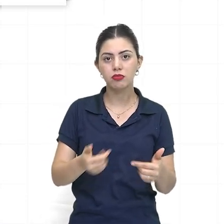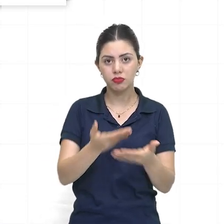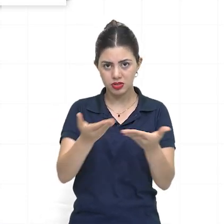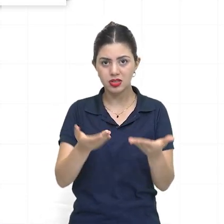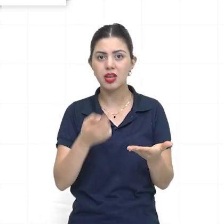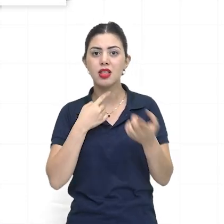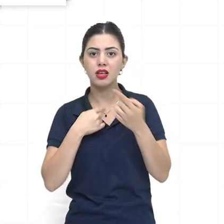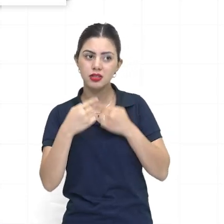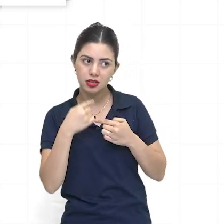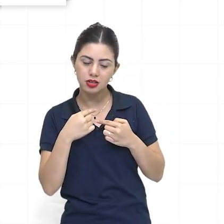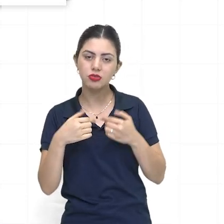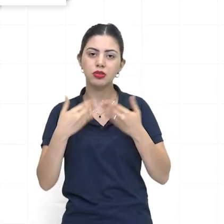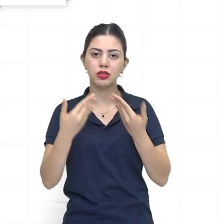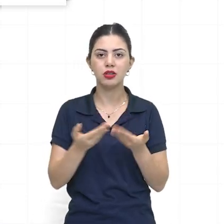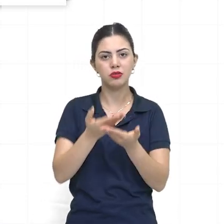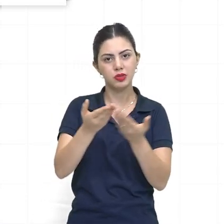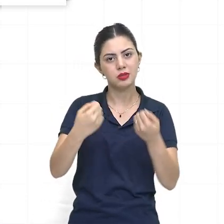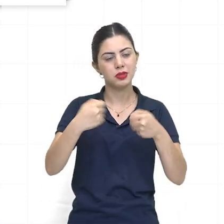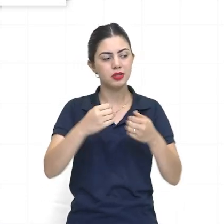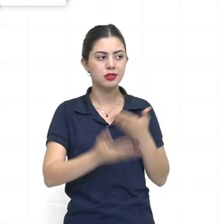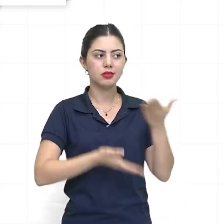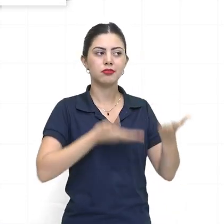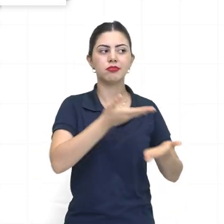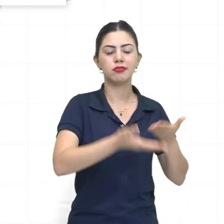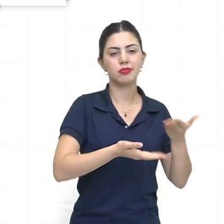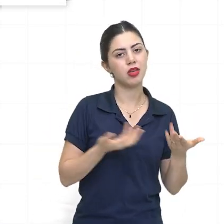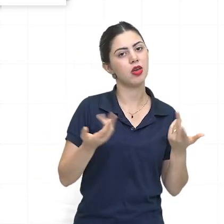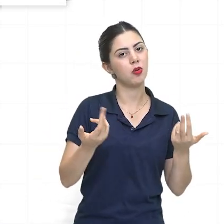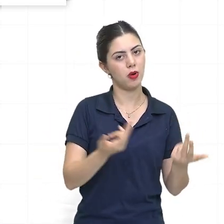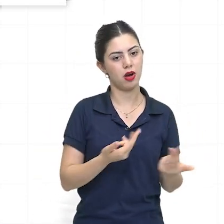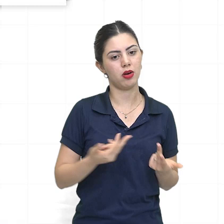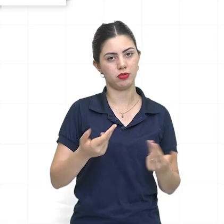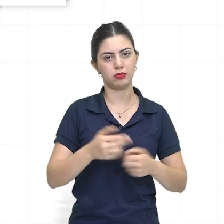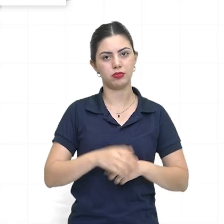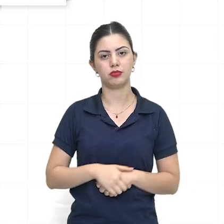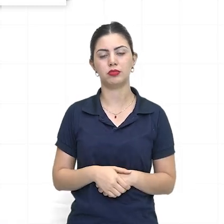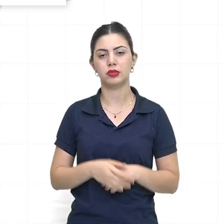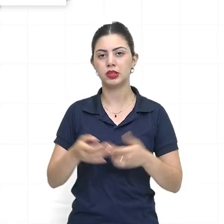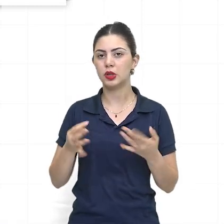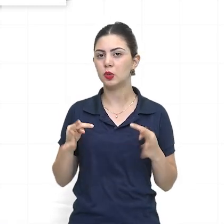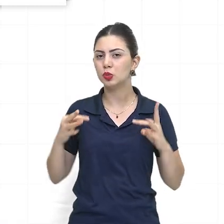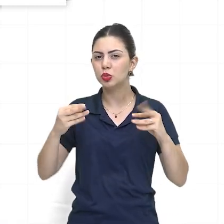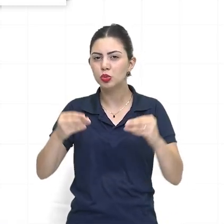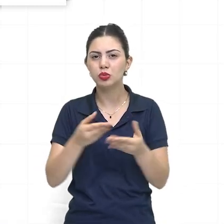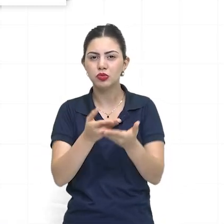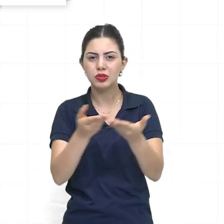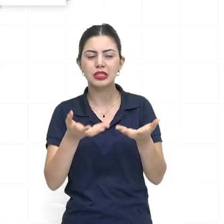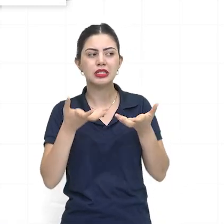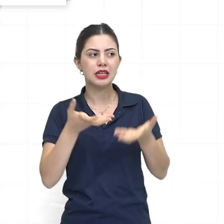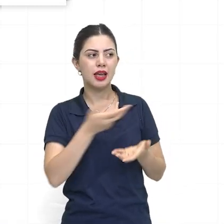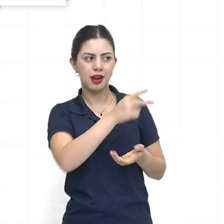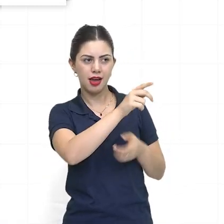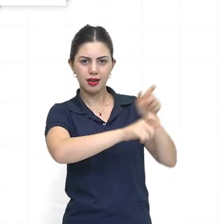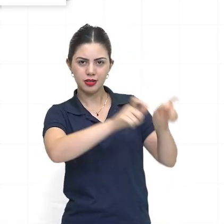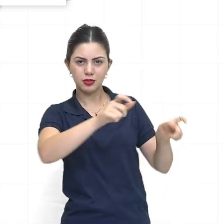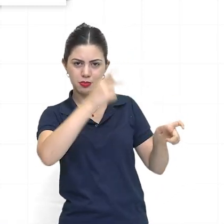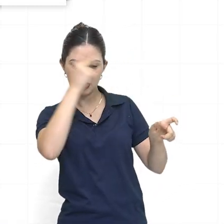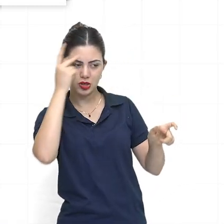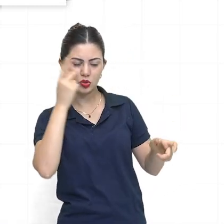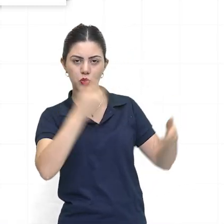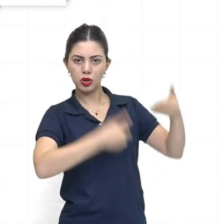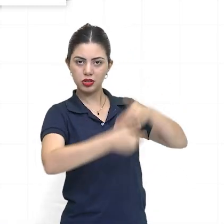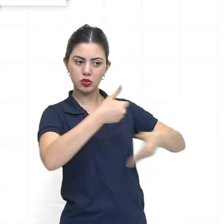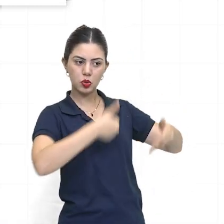também para eles. Tudo quando quer que os outros façam para